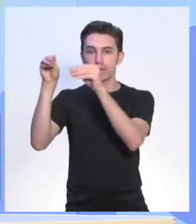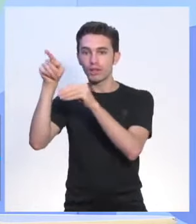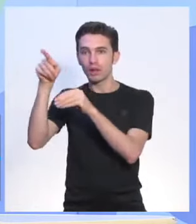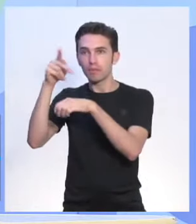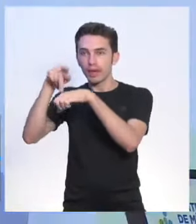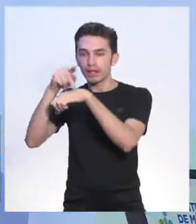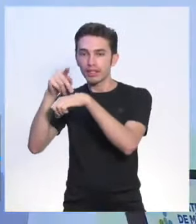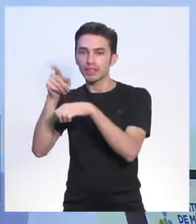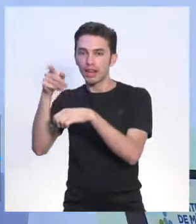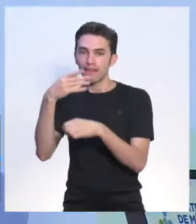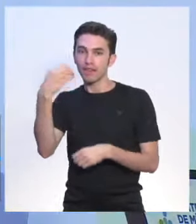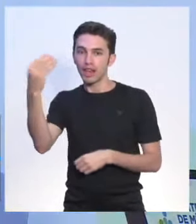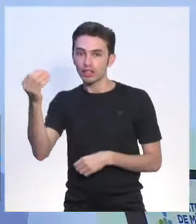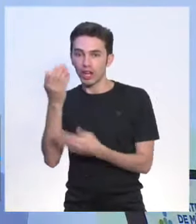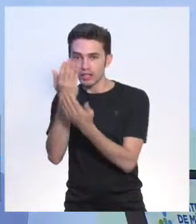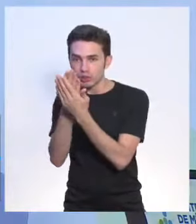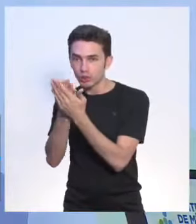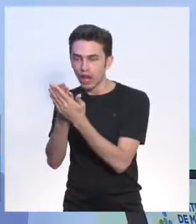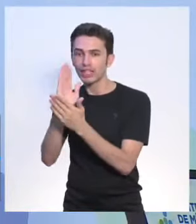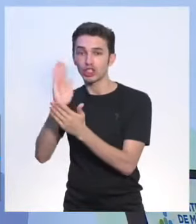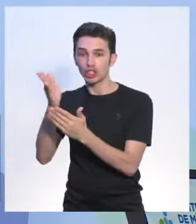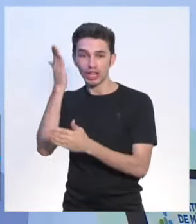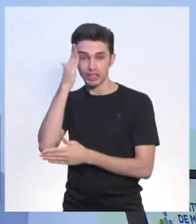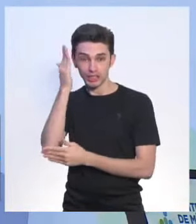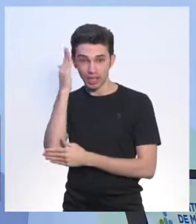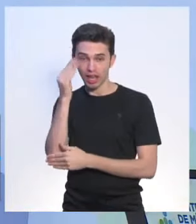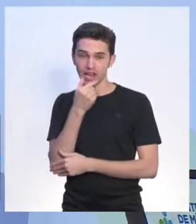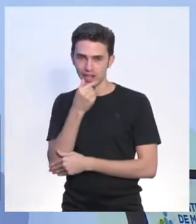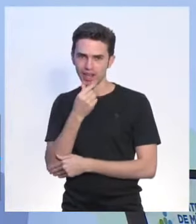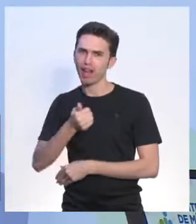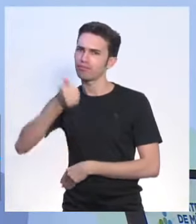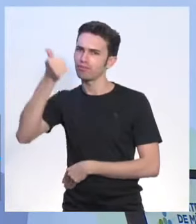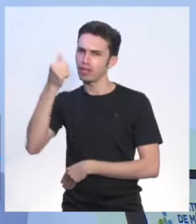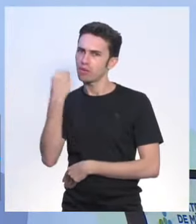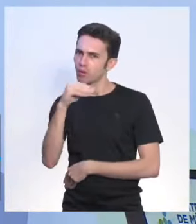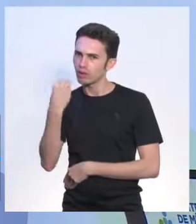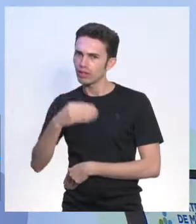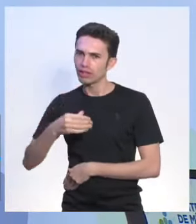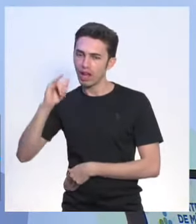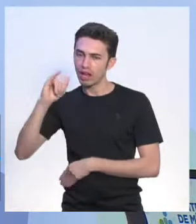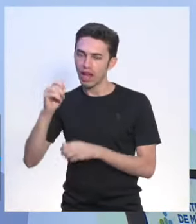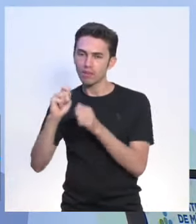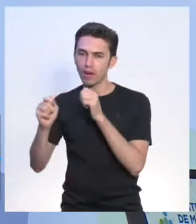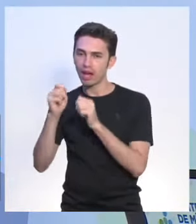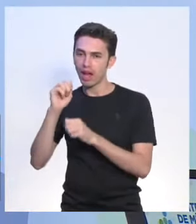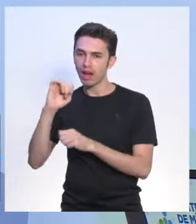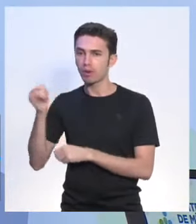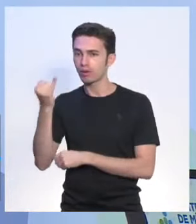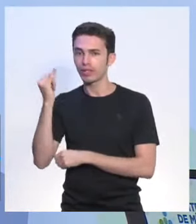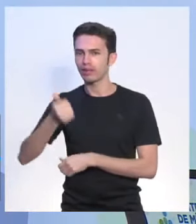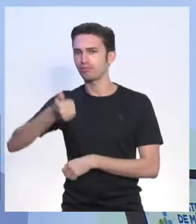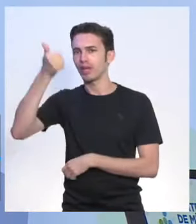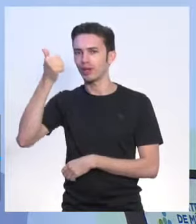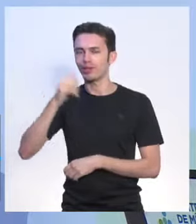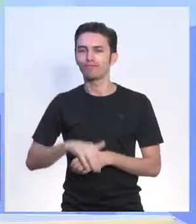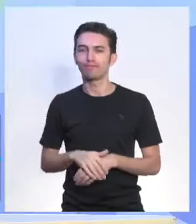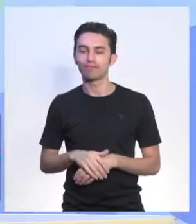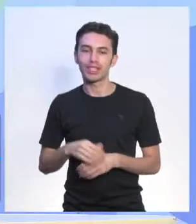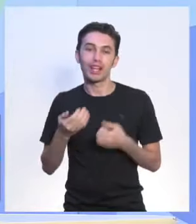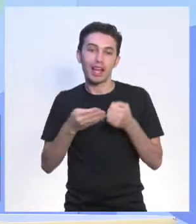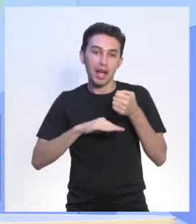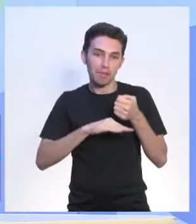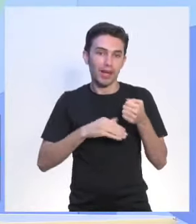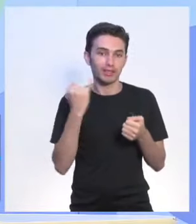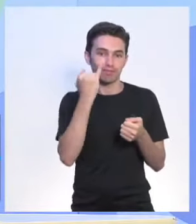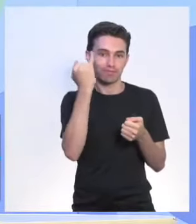né? Então. Porque você não vai precisar começar do basicão lá e ter vergonha de falar. Então, se você já tem uma base aqui, né, Ed? Eu fiz também, mas